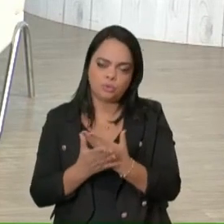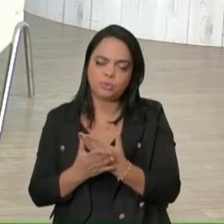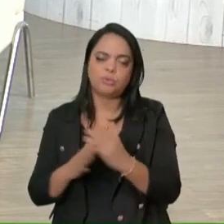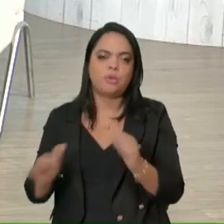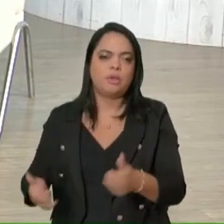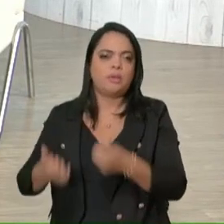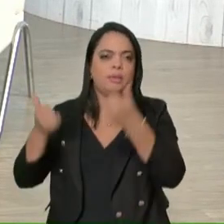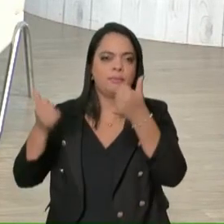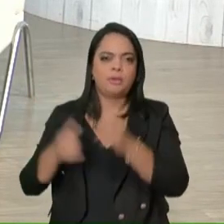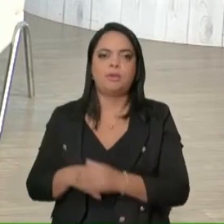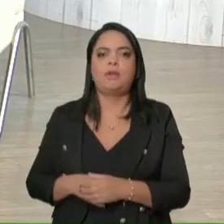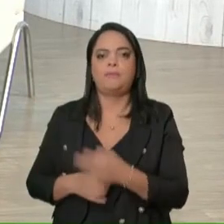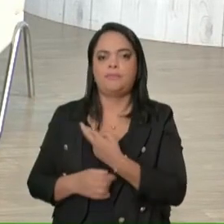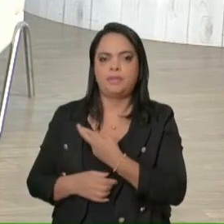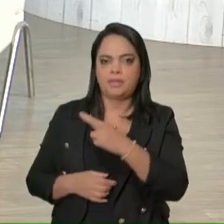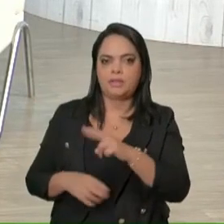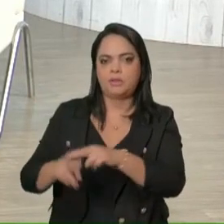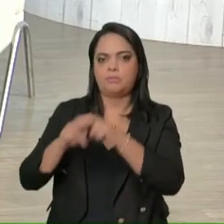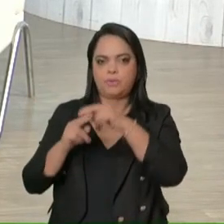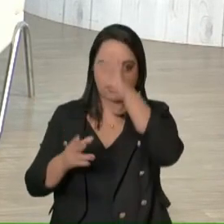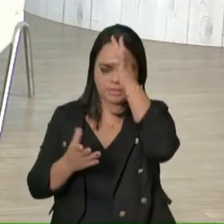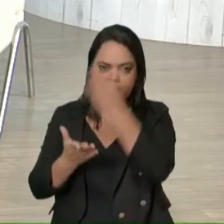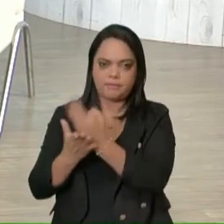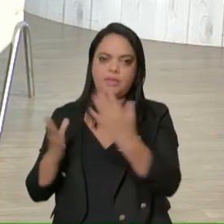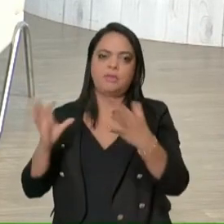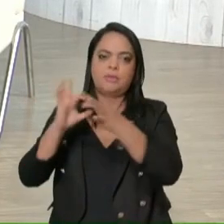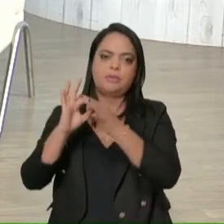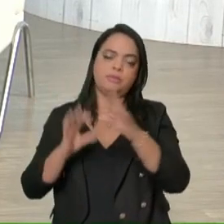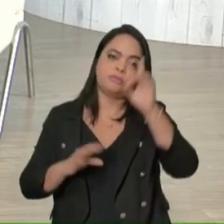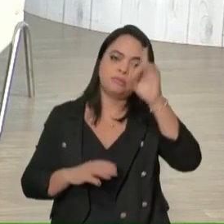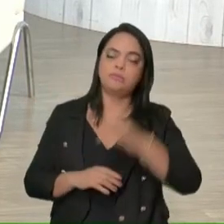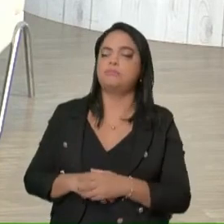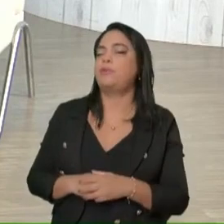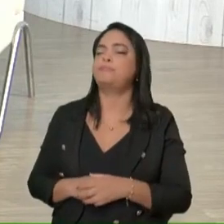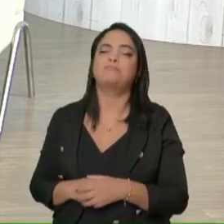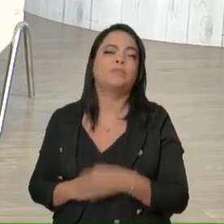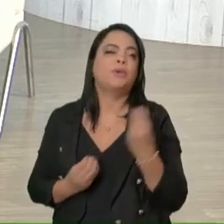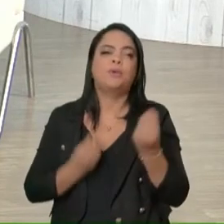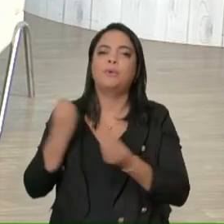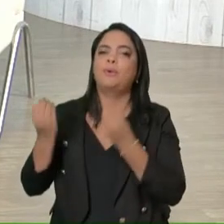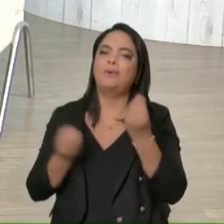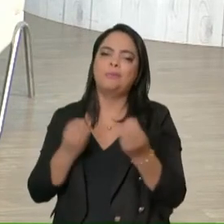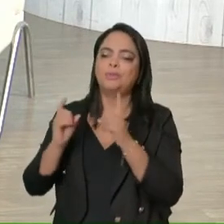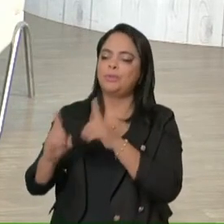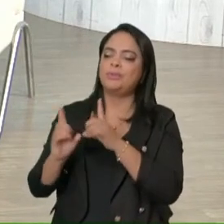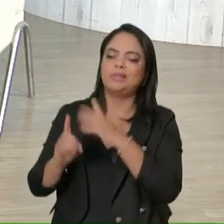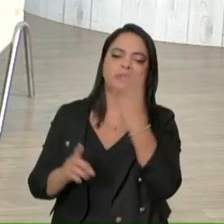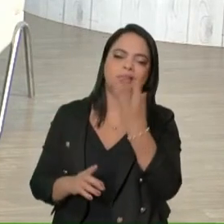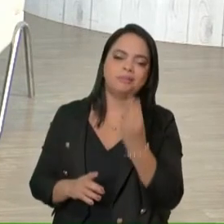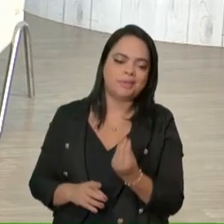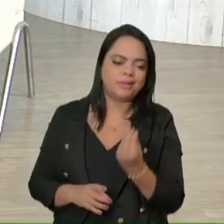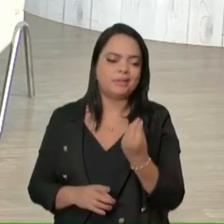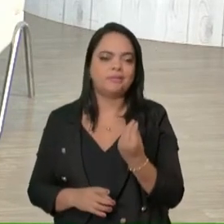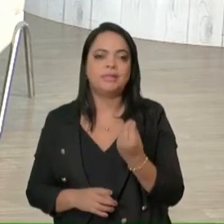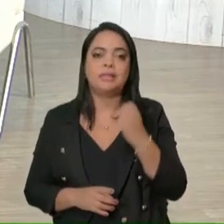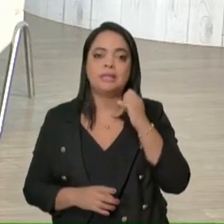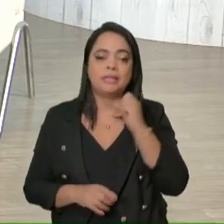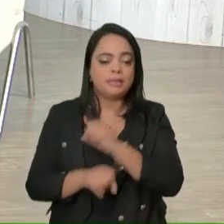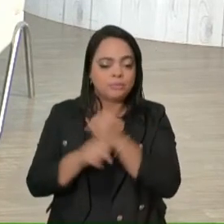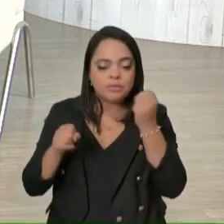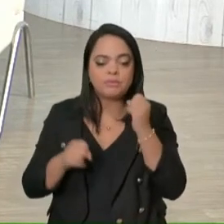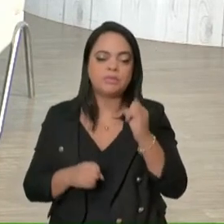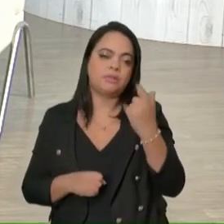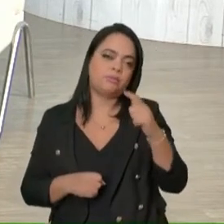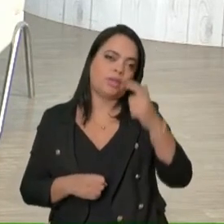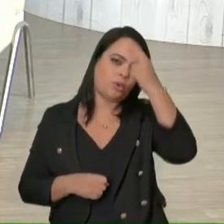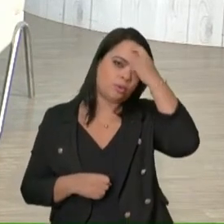evolução moral, e da religião pela fé e conexão com Deus. Então, é impossível se falar de doutrina espírita sem você ter consciência de